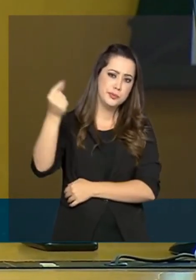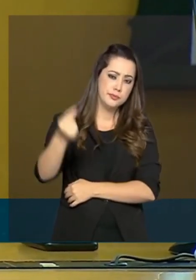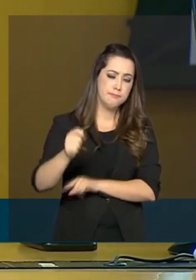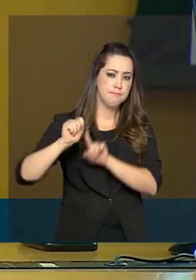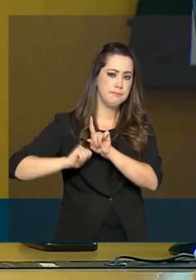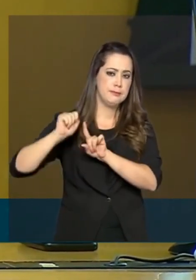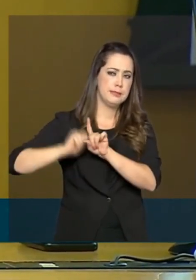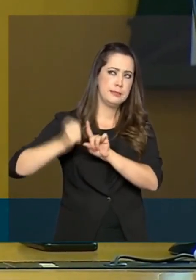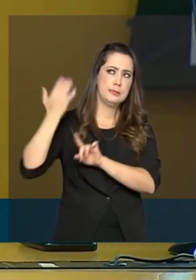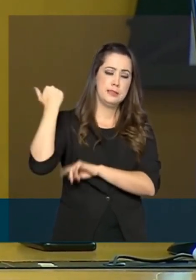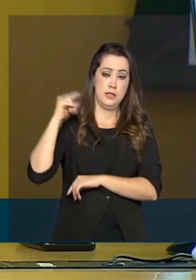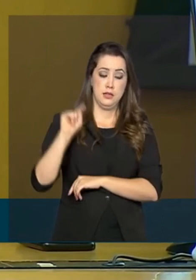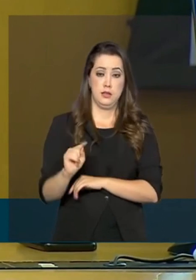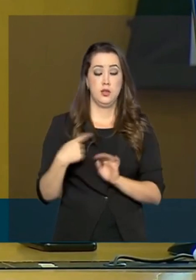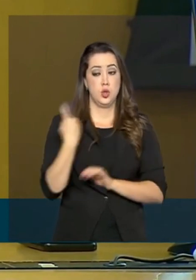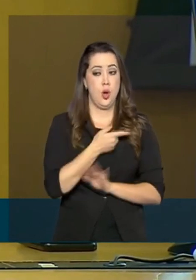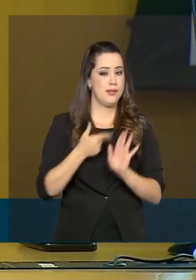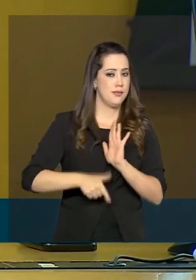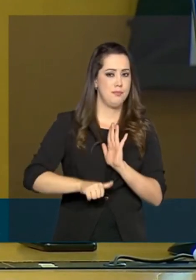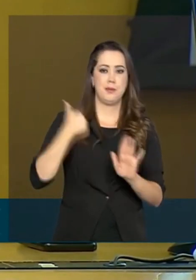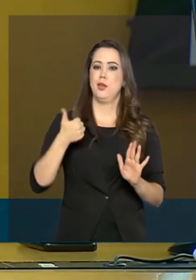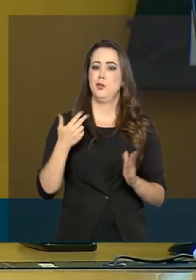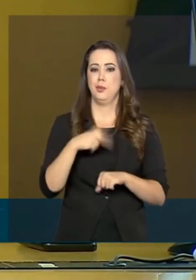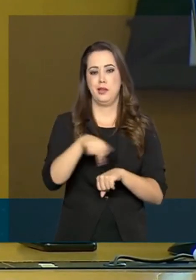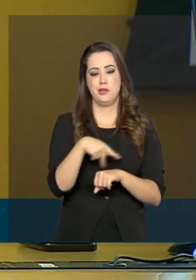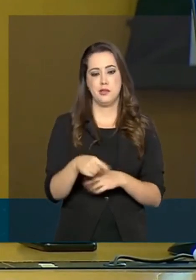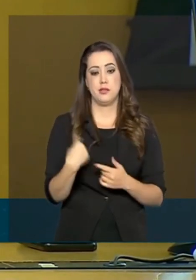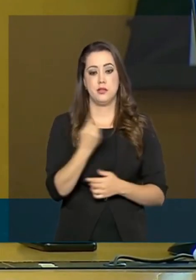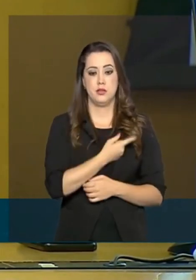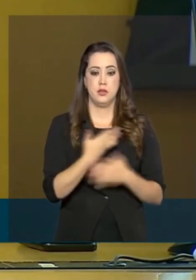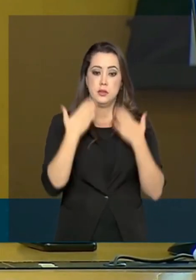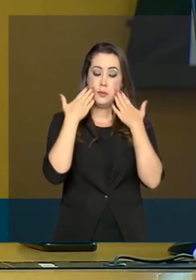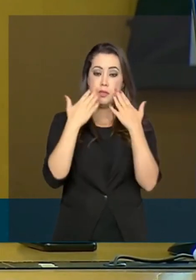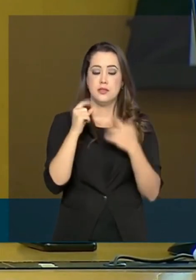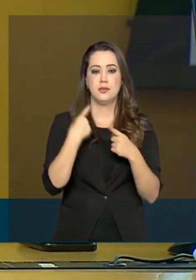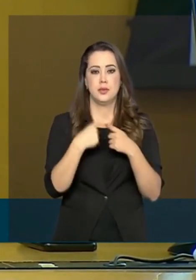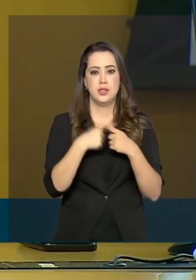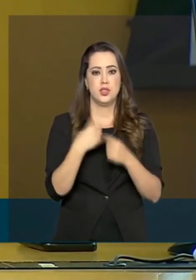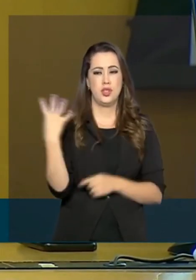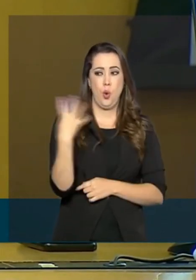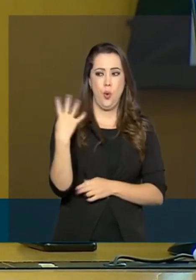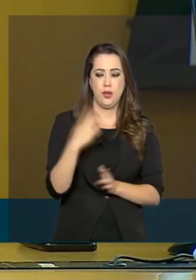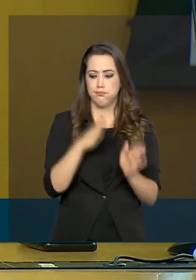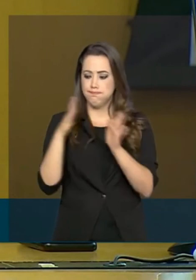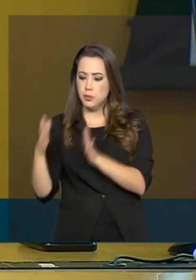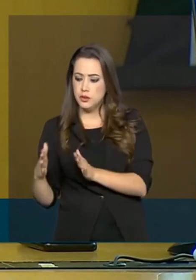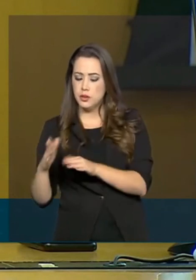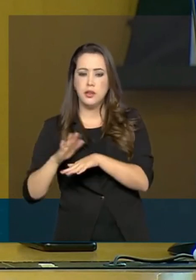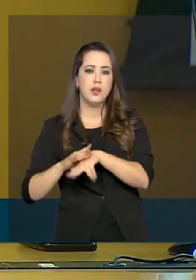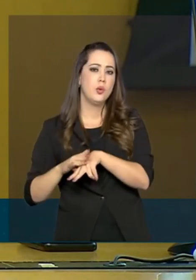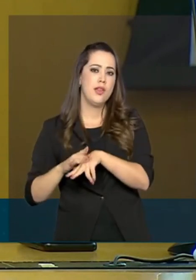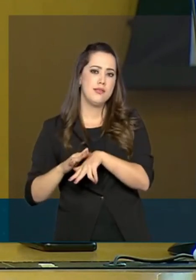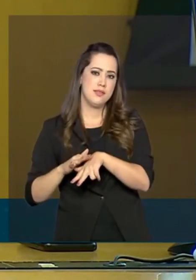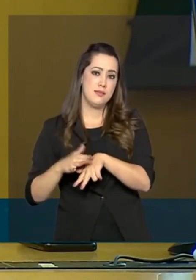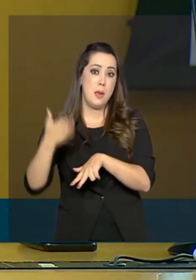Nós antecipamos, nós saímos na frente. Nós antecipamos que nós teríamos uma quarta onda, que seria a onda das doenças